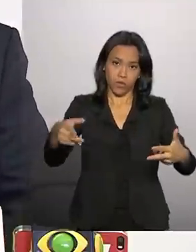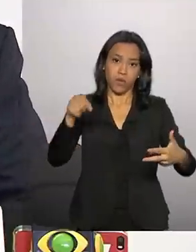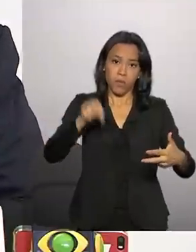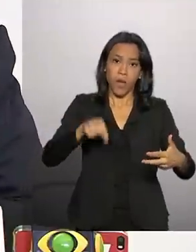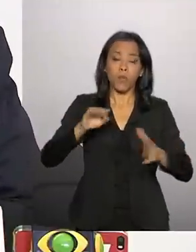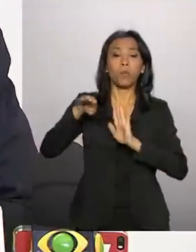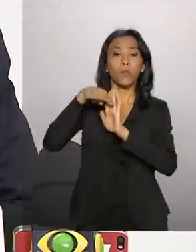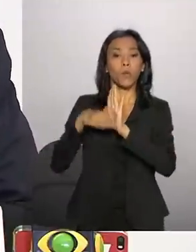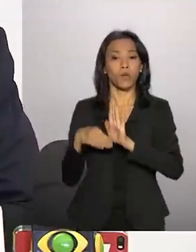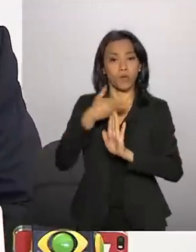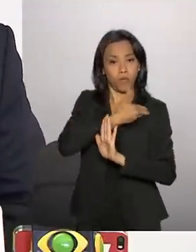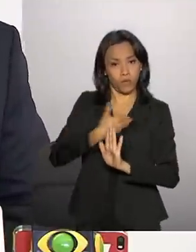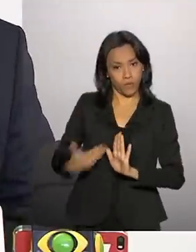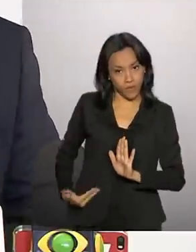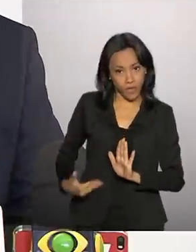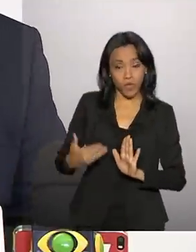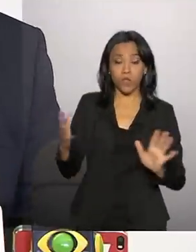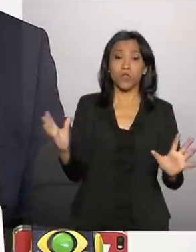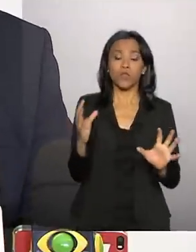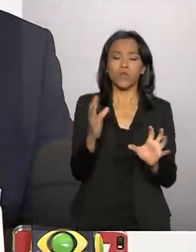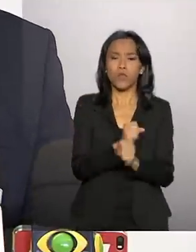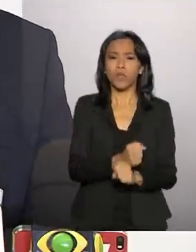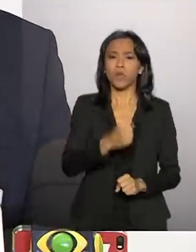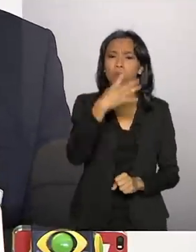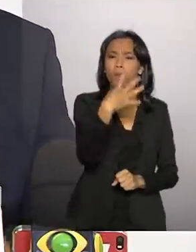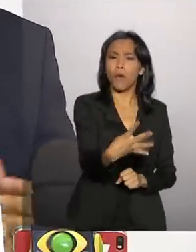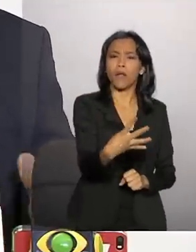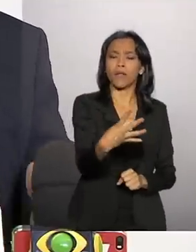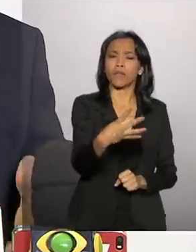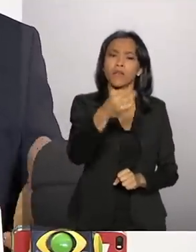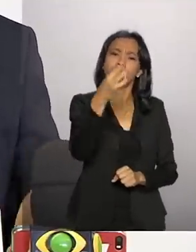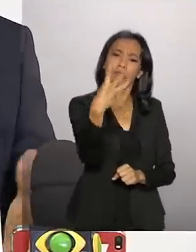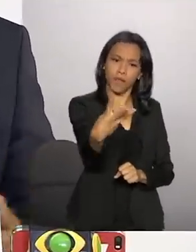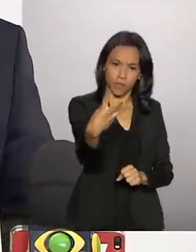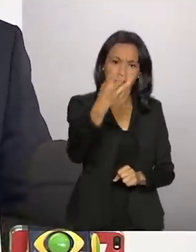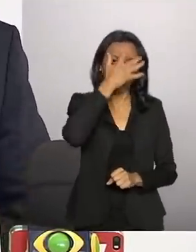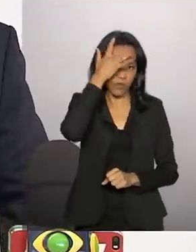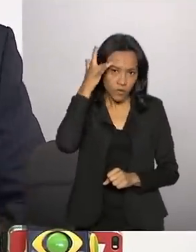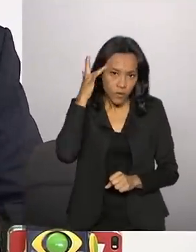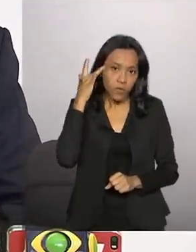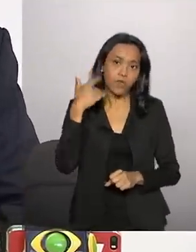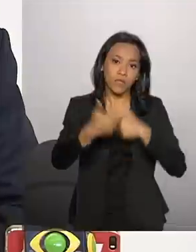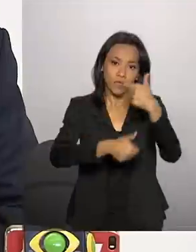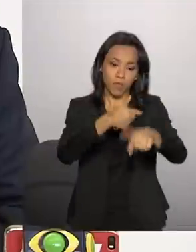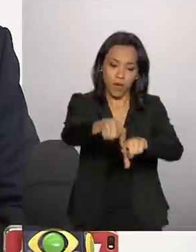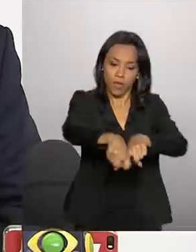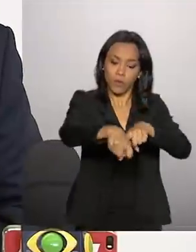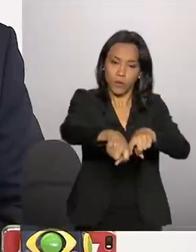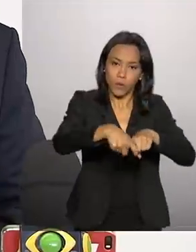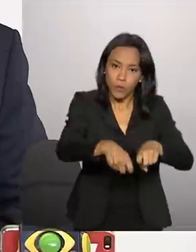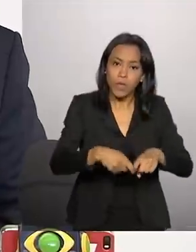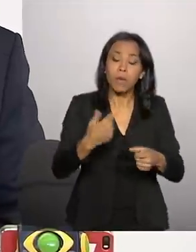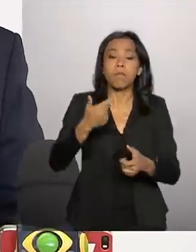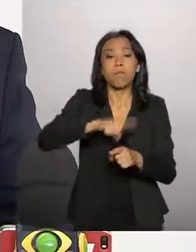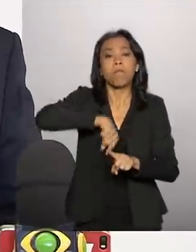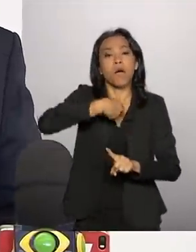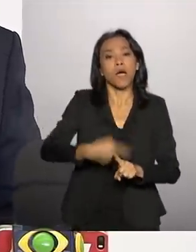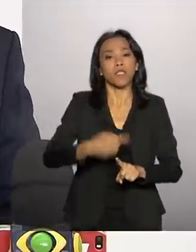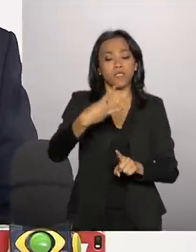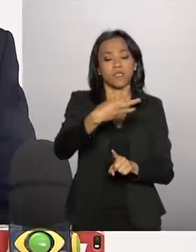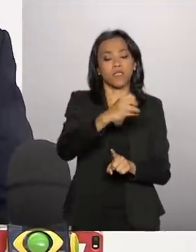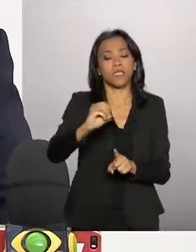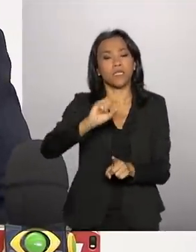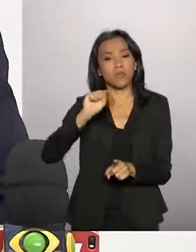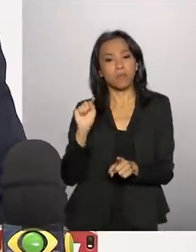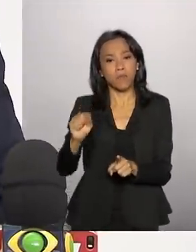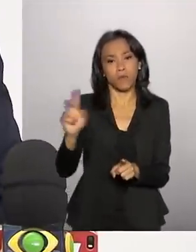são 43 agricultores beneficiados em Brumadinho. Serão disponibilizados mais R$ 300 mil para execução